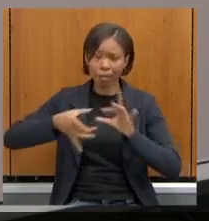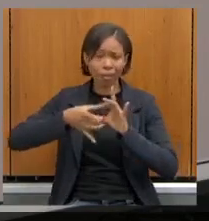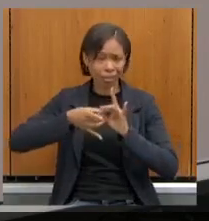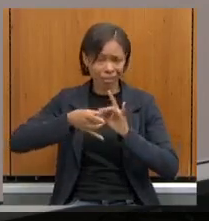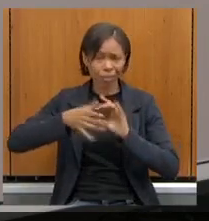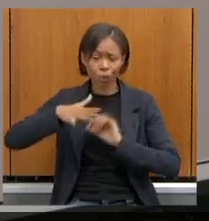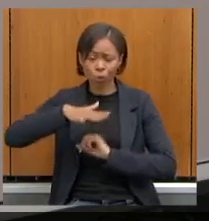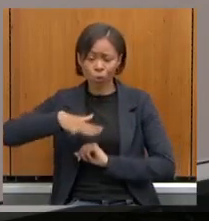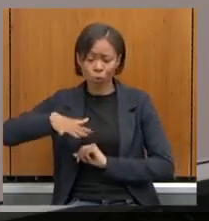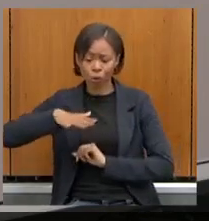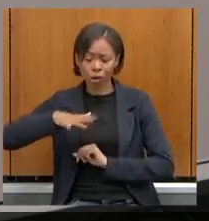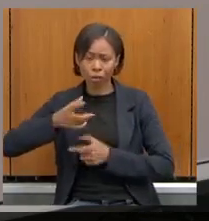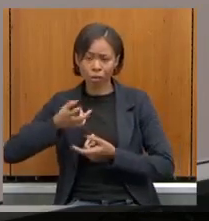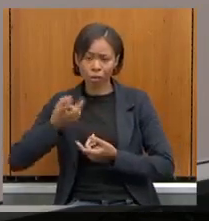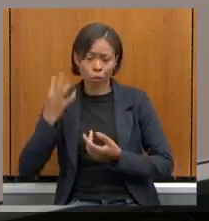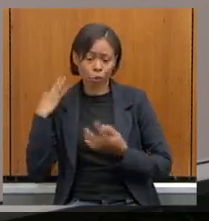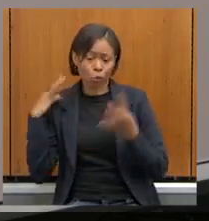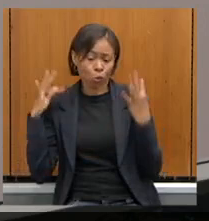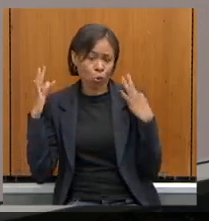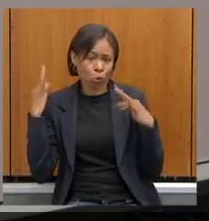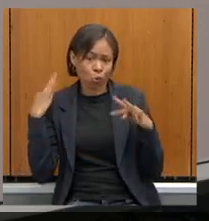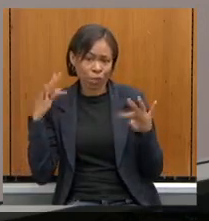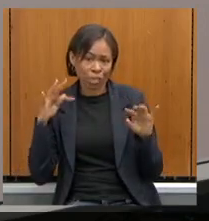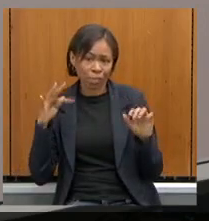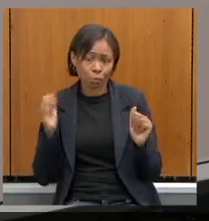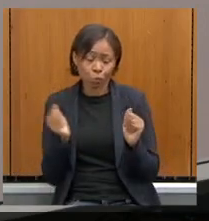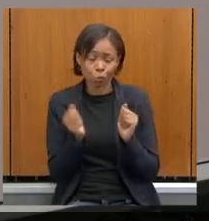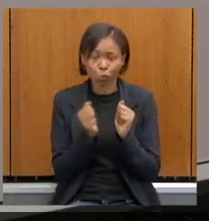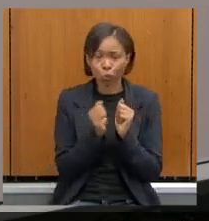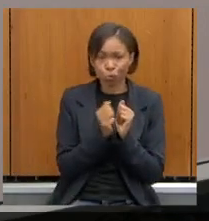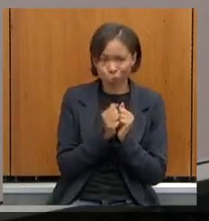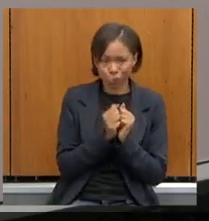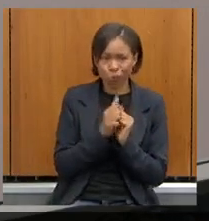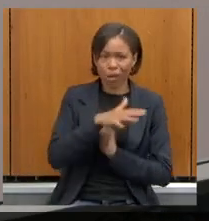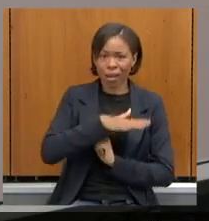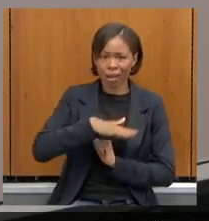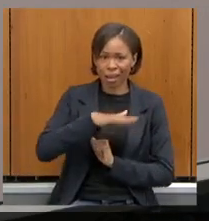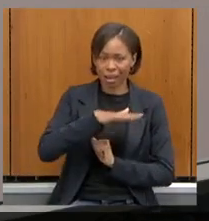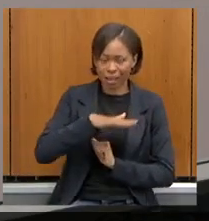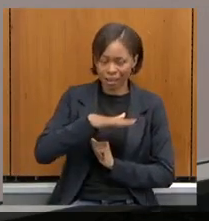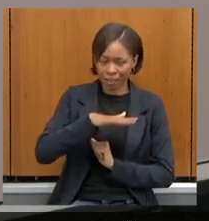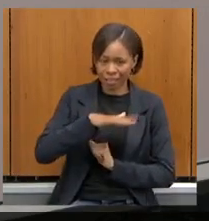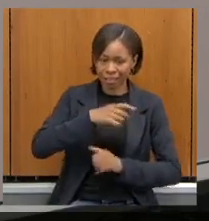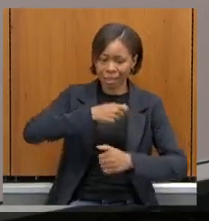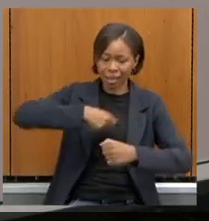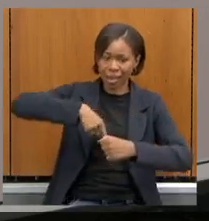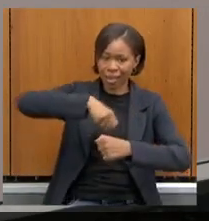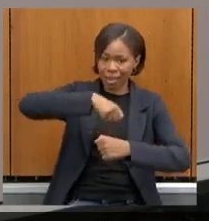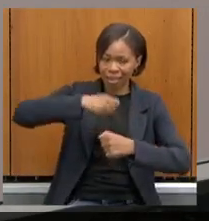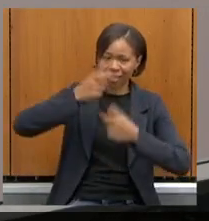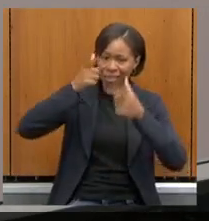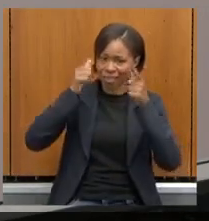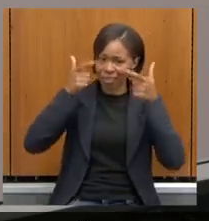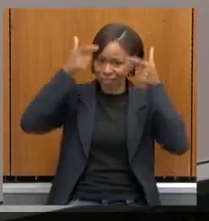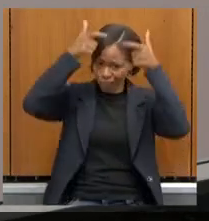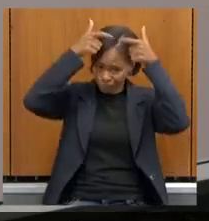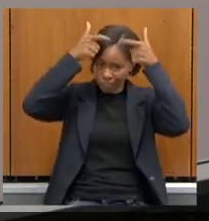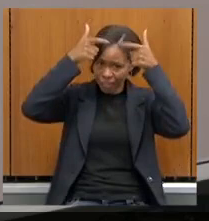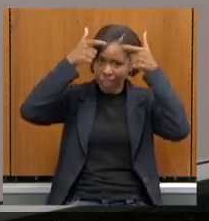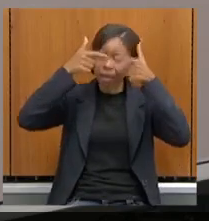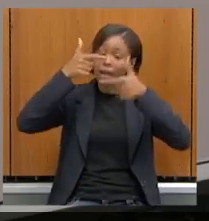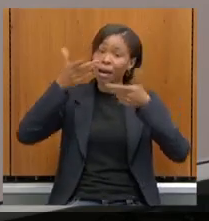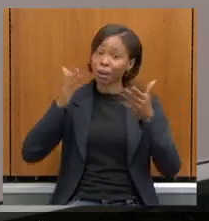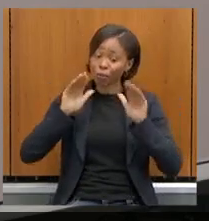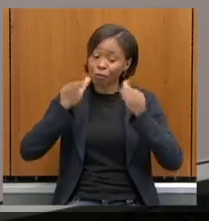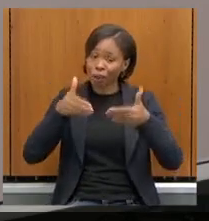juntos trabalharem na geração de emprego e renda. O turismo traz pessoas